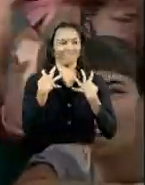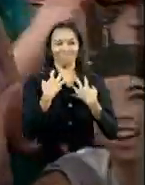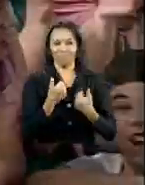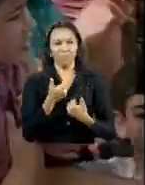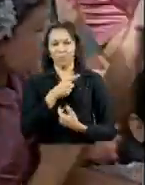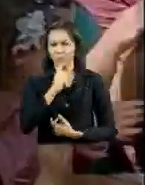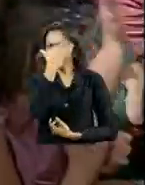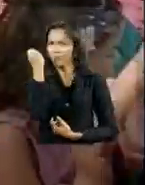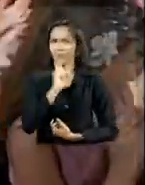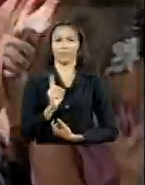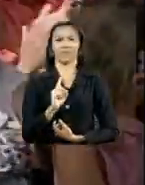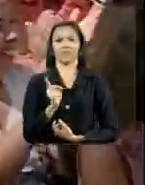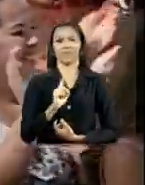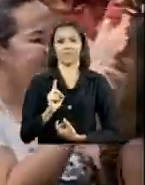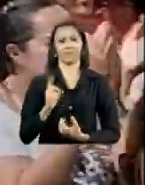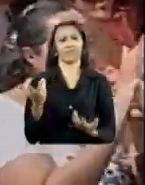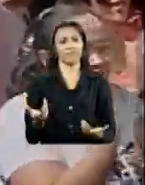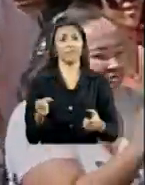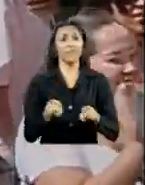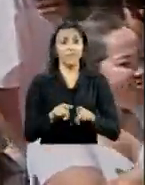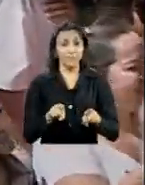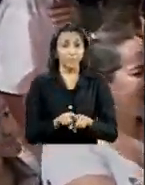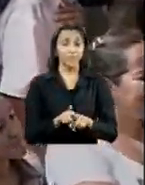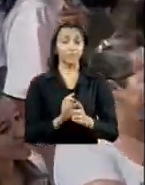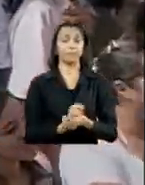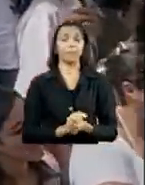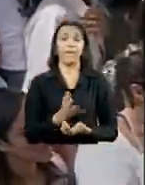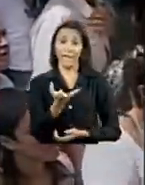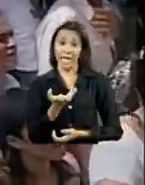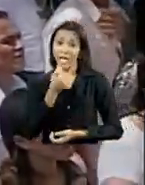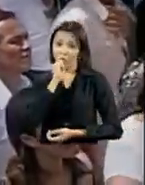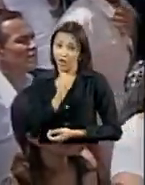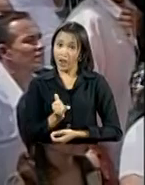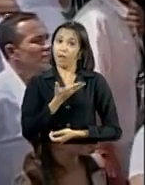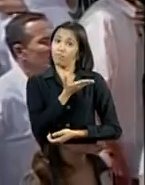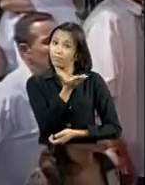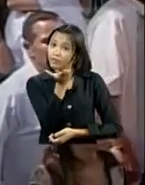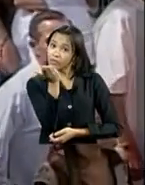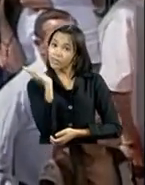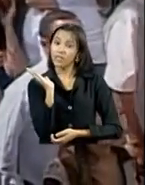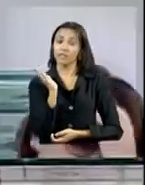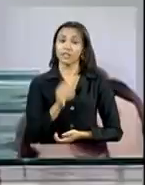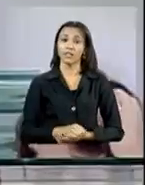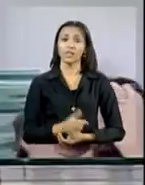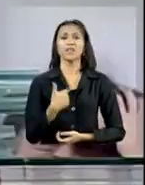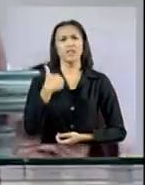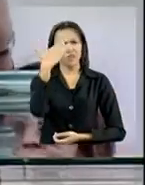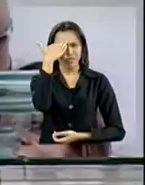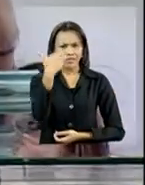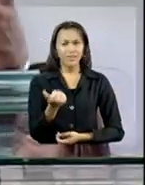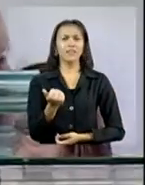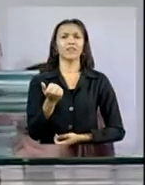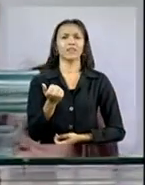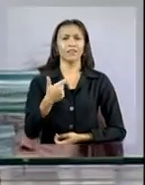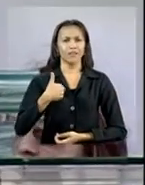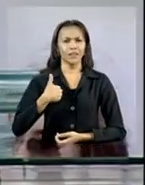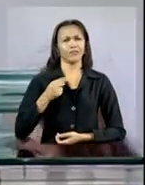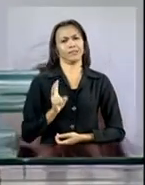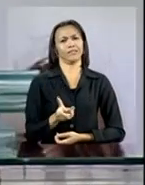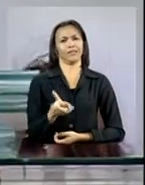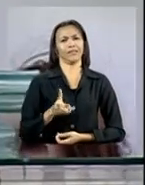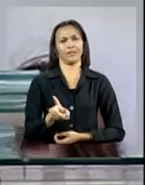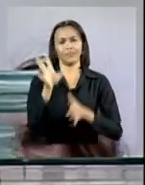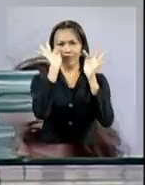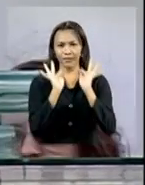recepção e sobretudo Quero Dizer para vocês que eu sei e fico sempre